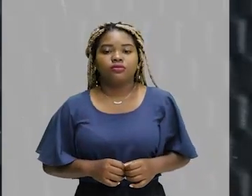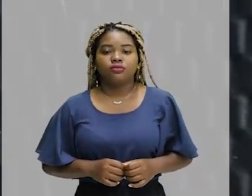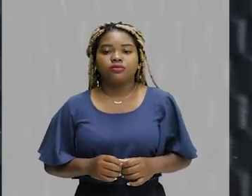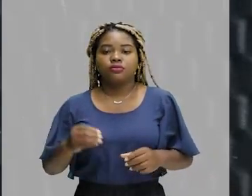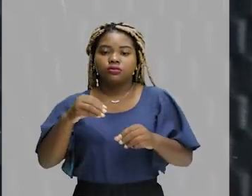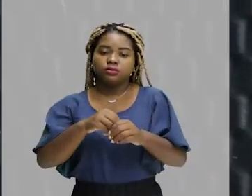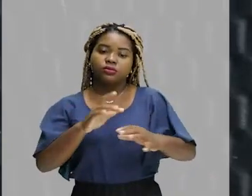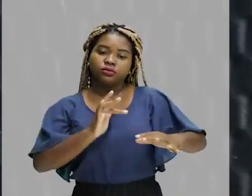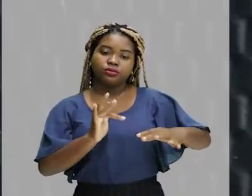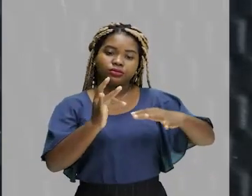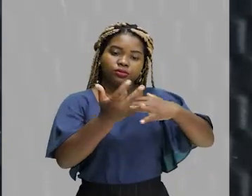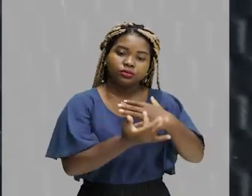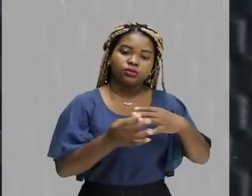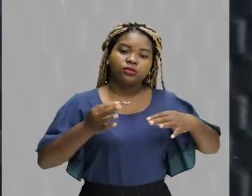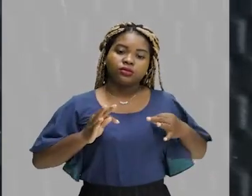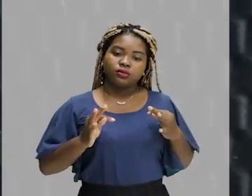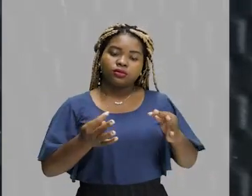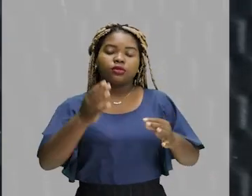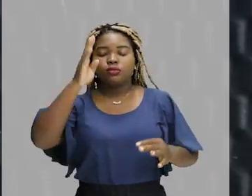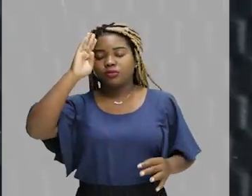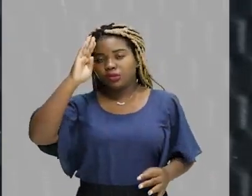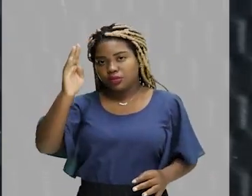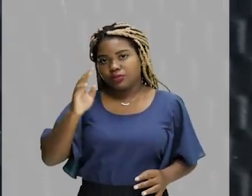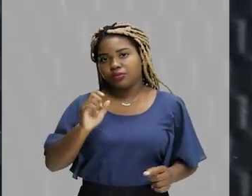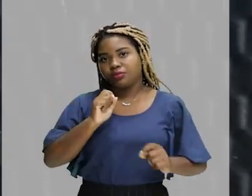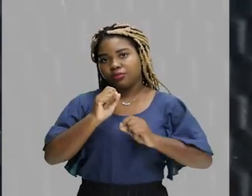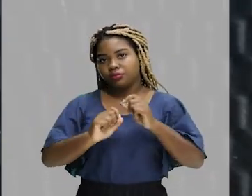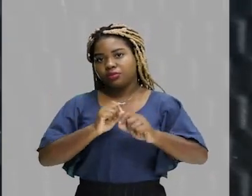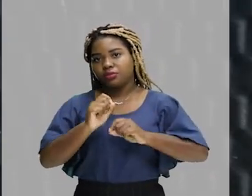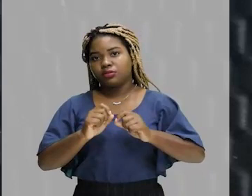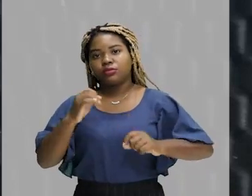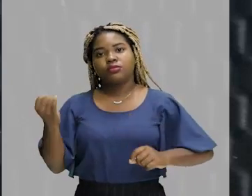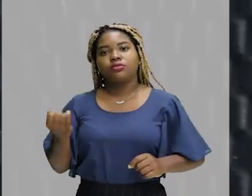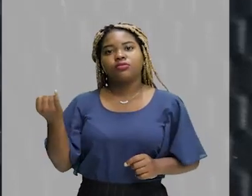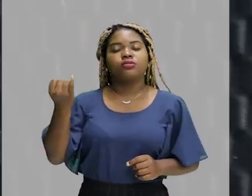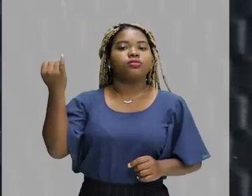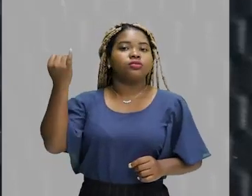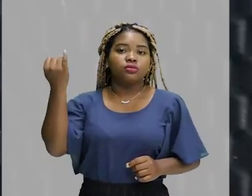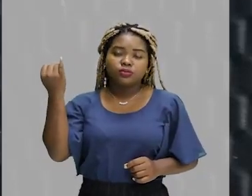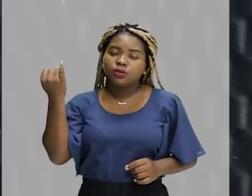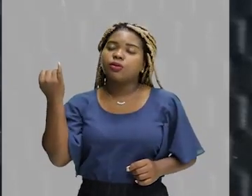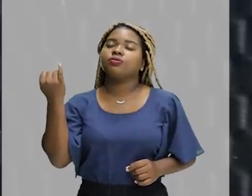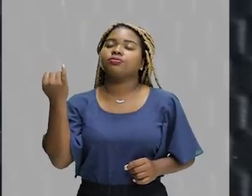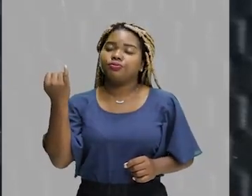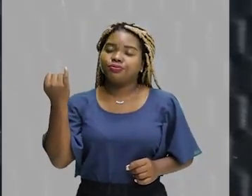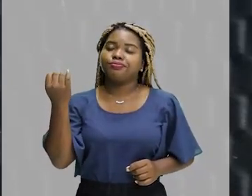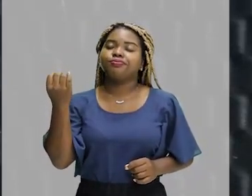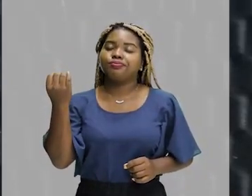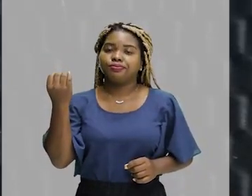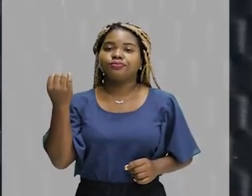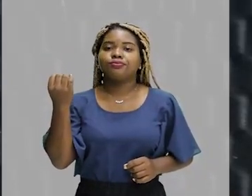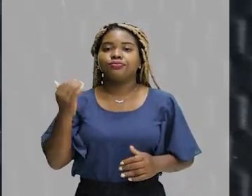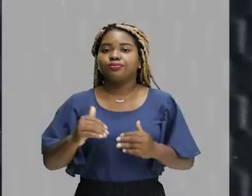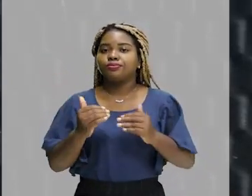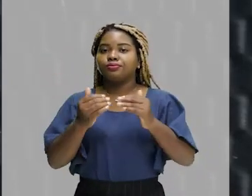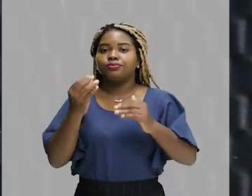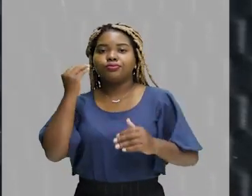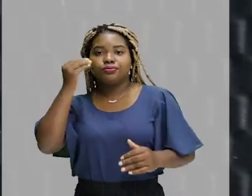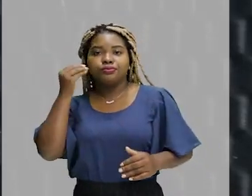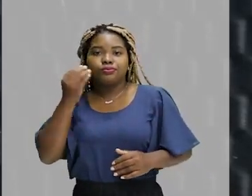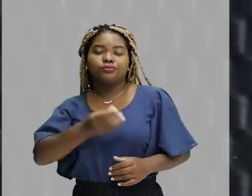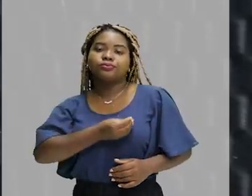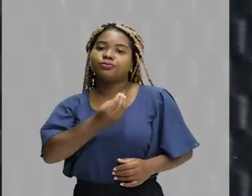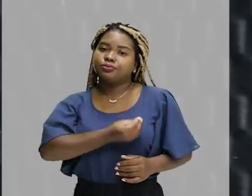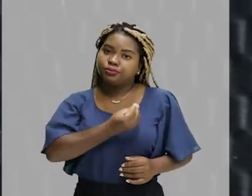processo de comunicação, e essas tecnologias são fundamentais, essas tecnologias são importantes, importantes demais, são importantes para